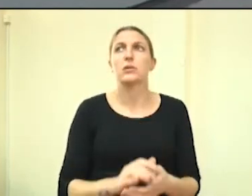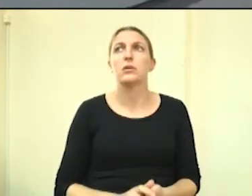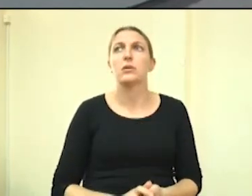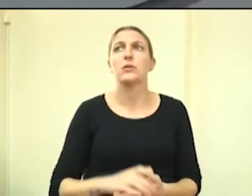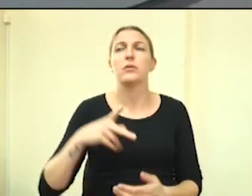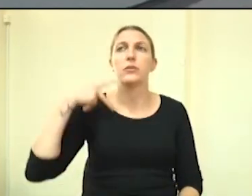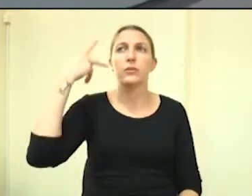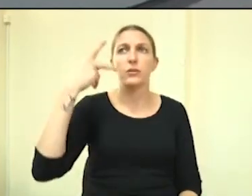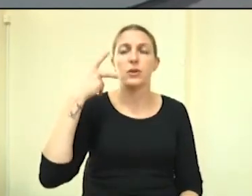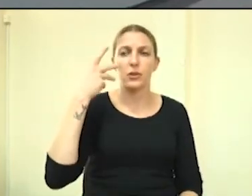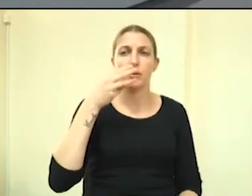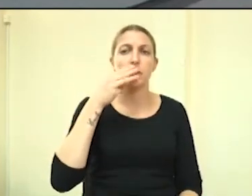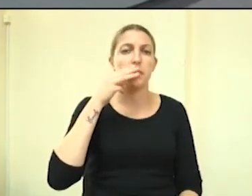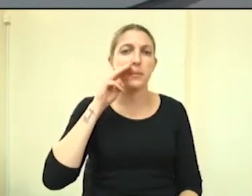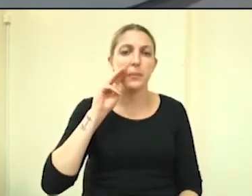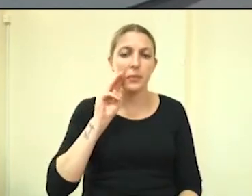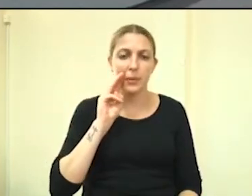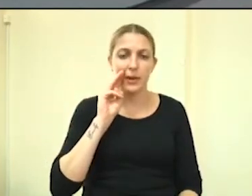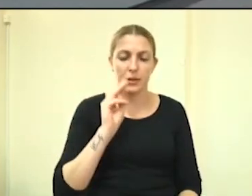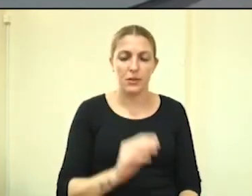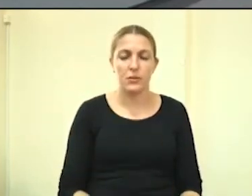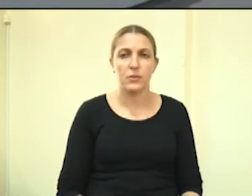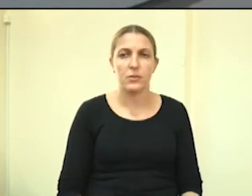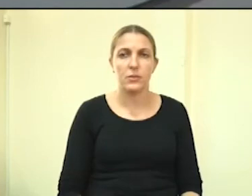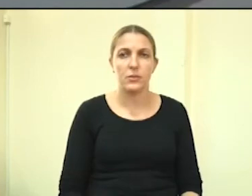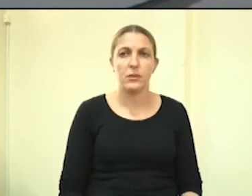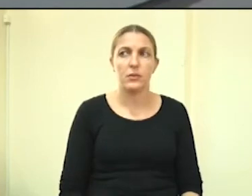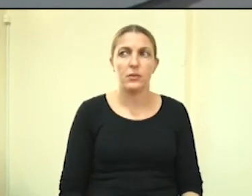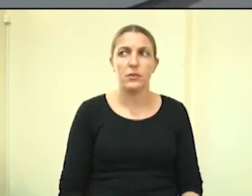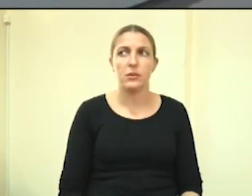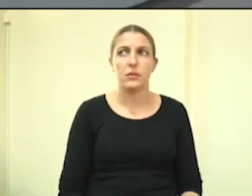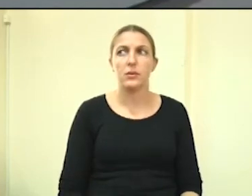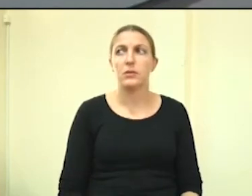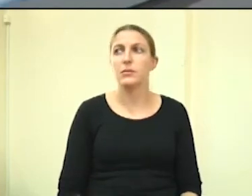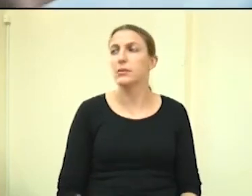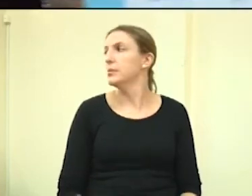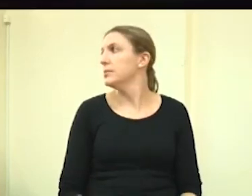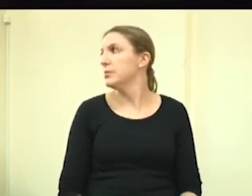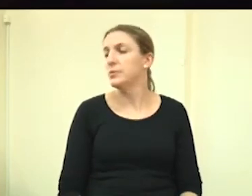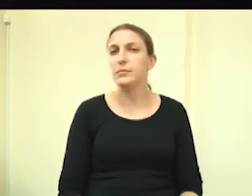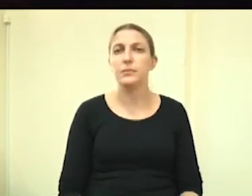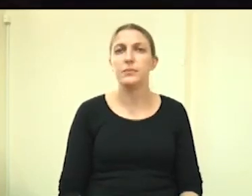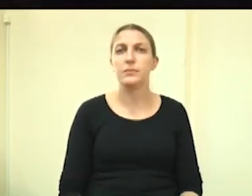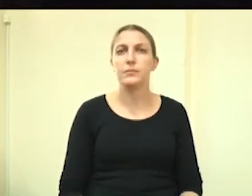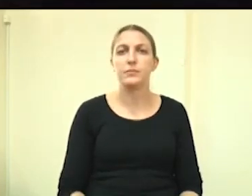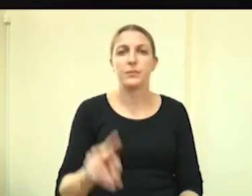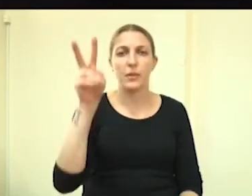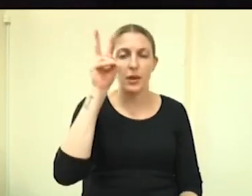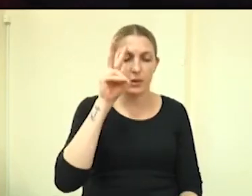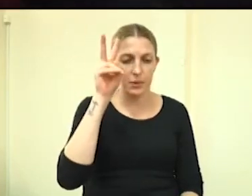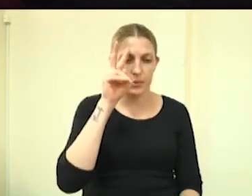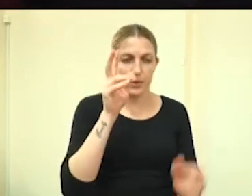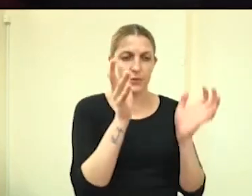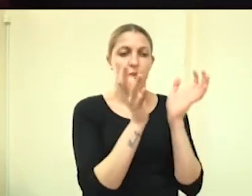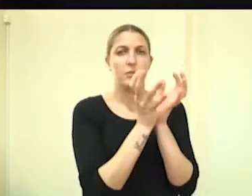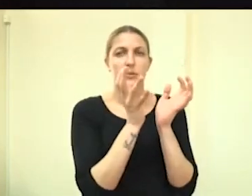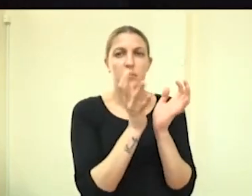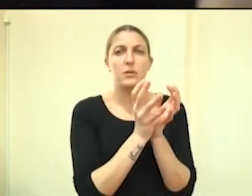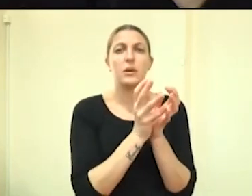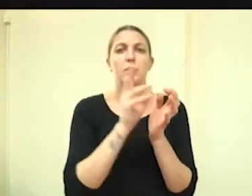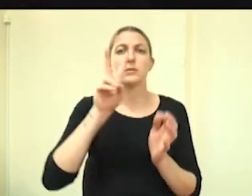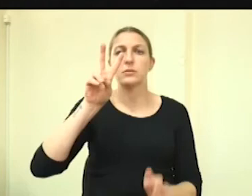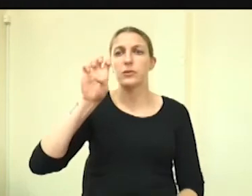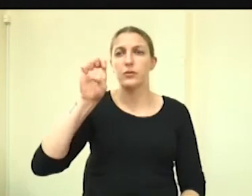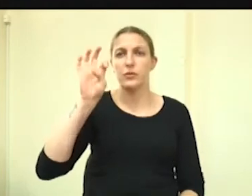Rogério Rossi, relator. Os demais vereadores acompanham. Lido, senhor presidente. Lembrando aos nobres colegas que o veto